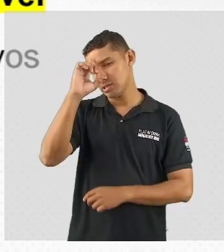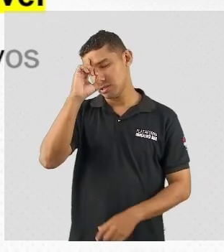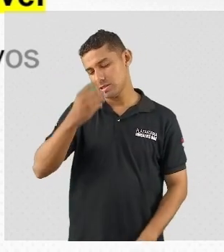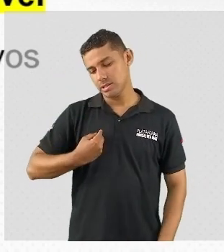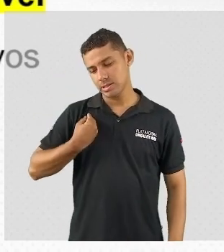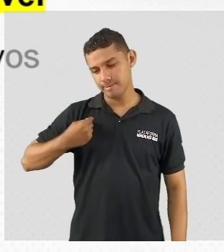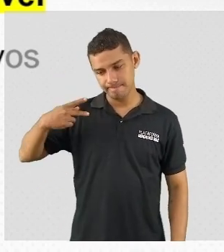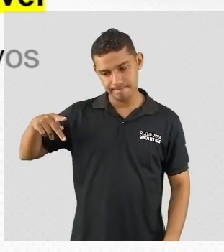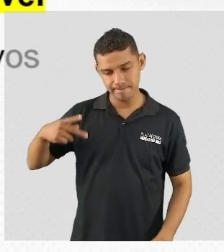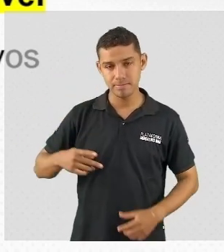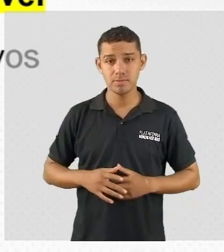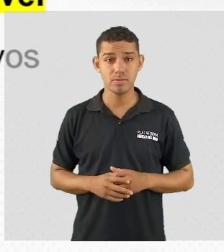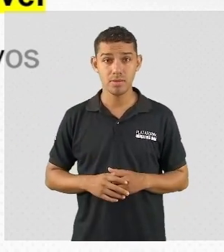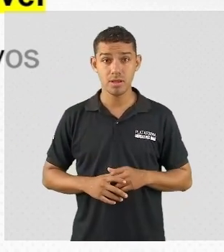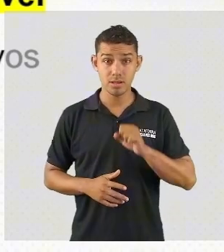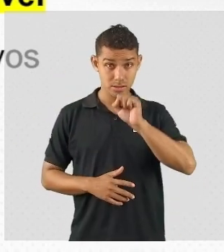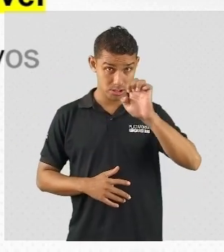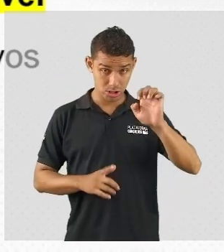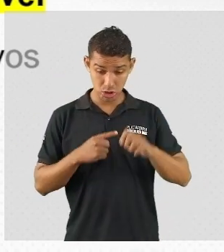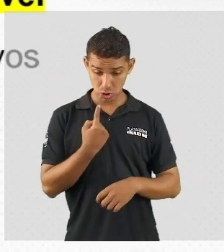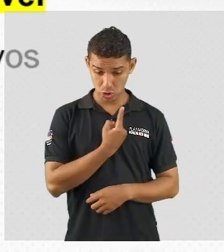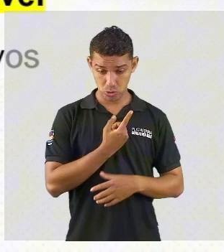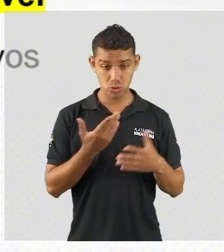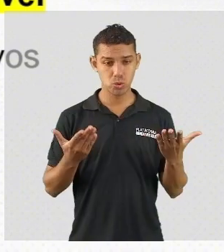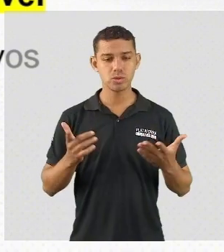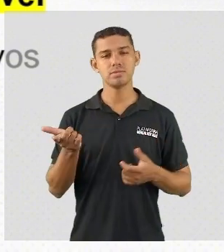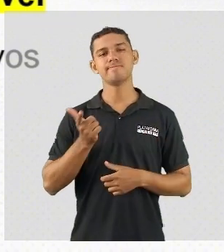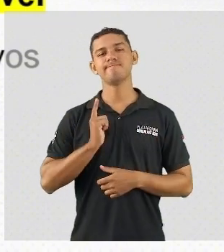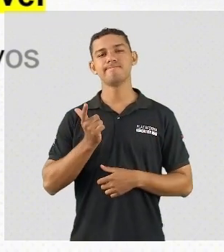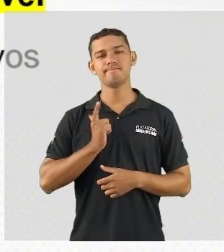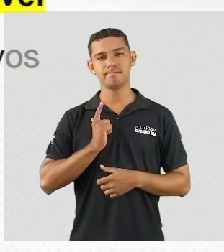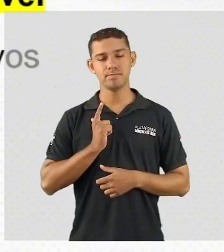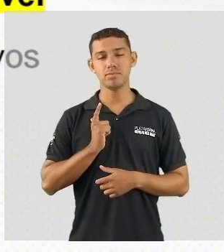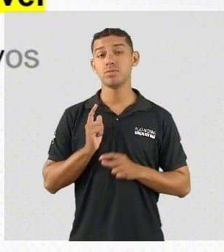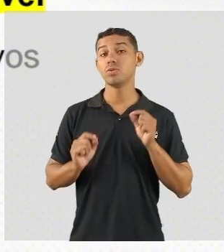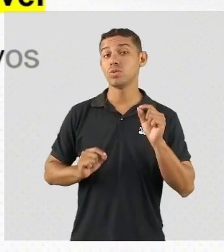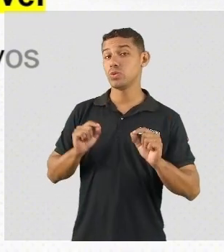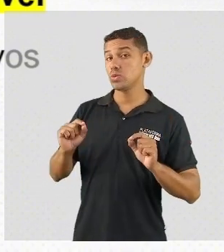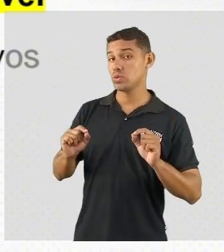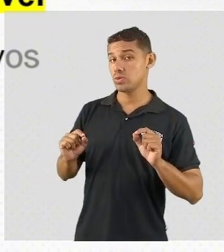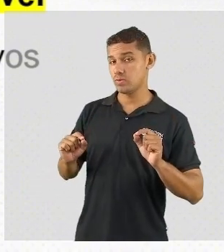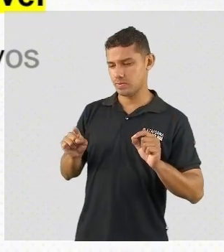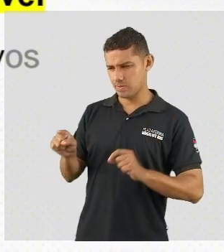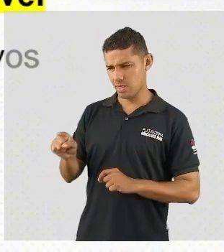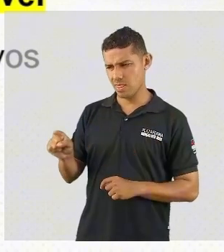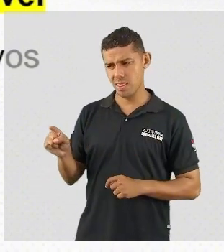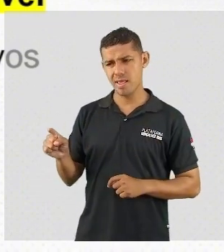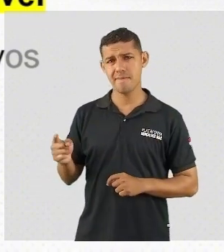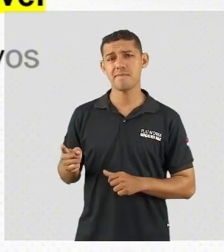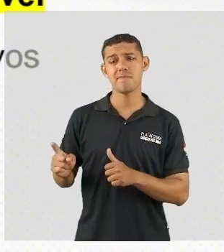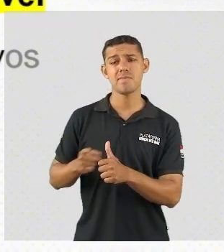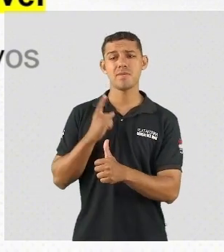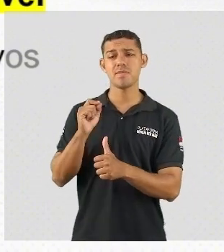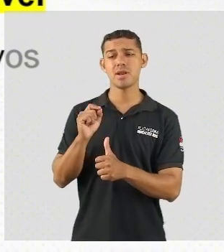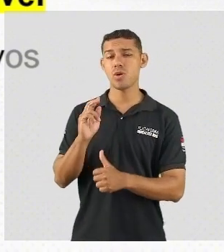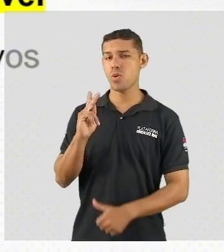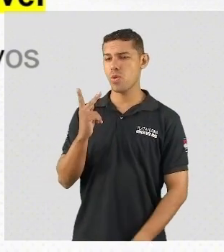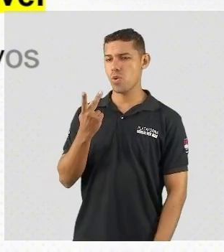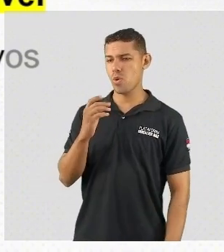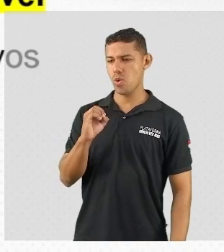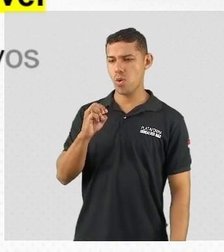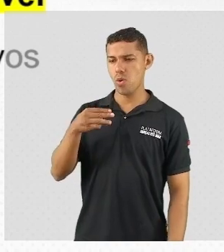deles. Então, se nós hoje temos acesso àquilo que foram esses primeiros homens que